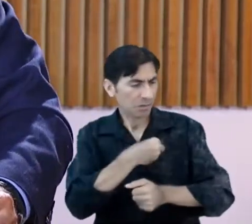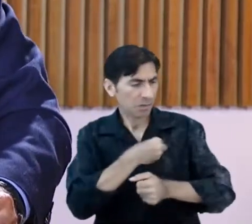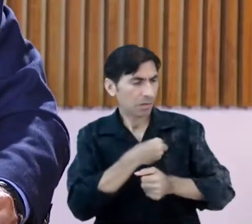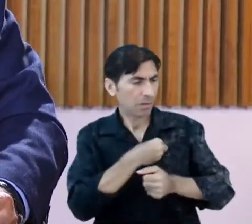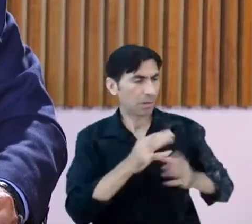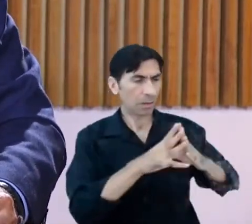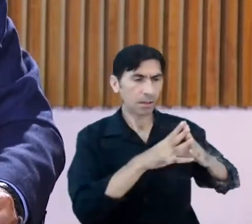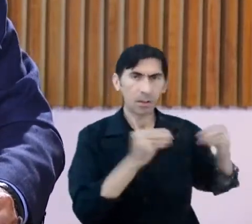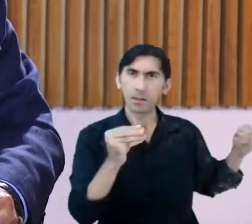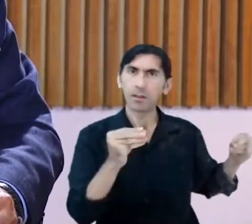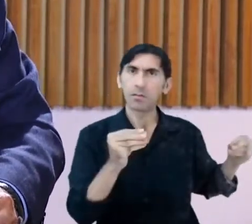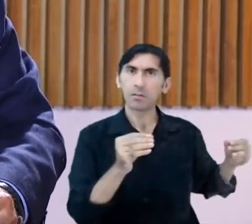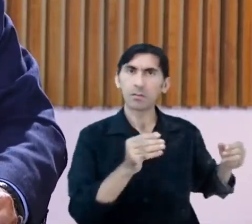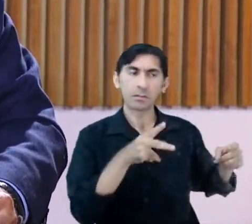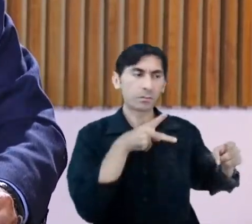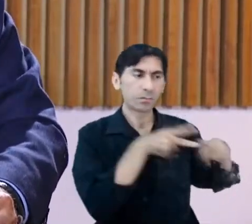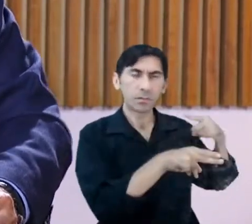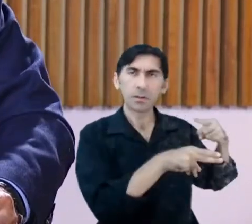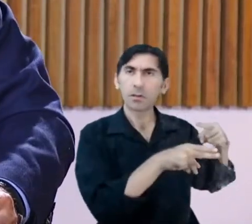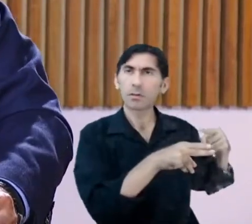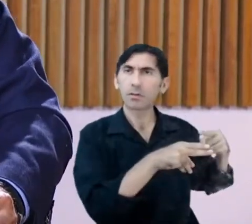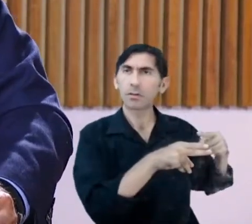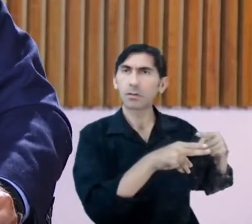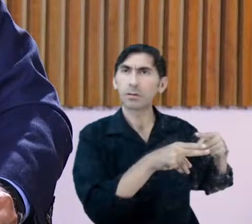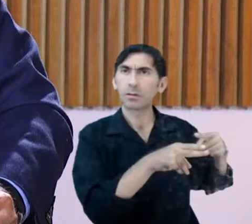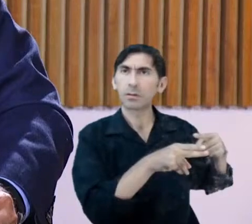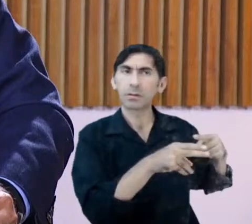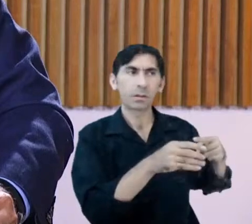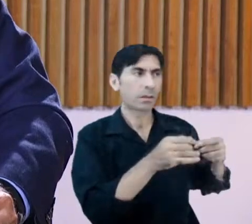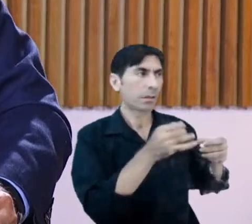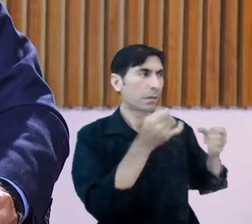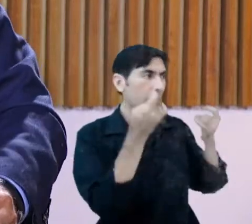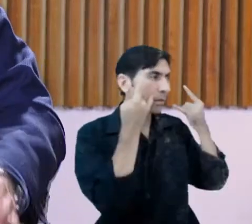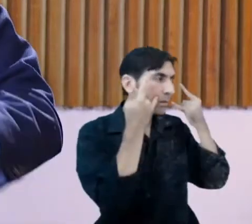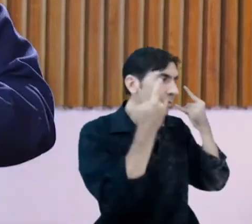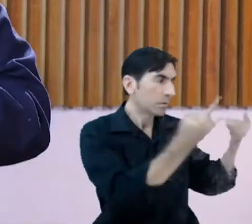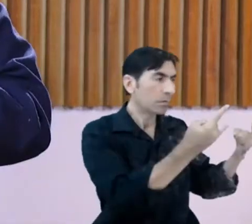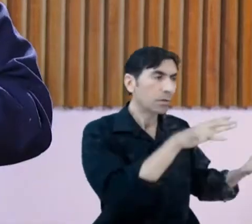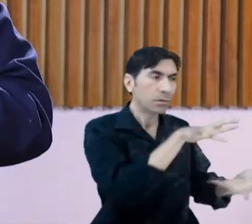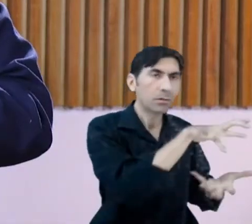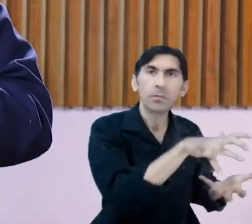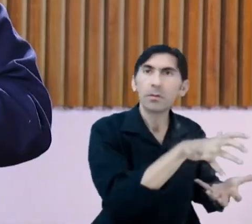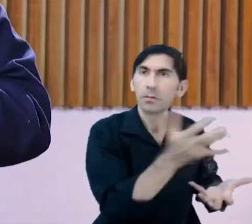Quer ser livre das influências imorais do mundo? Então,